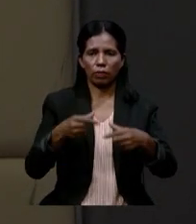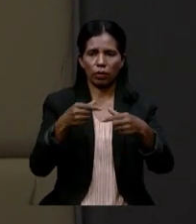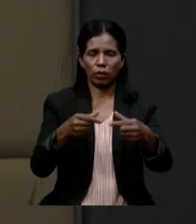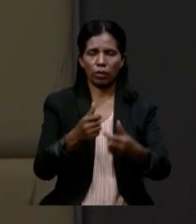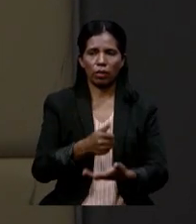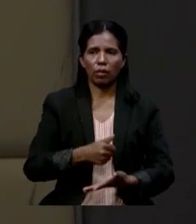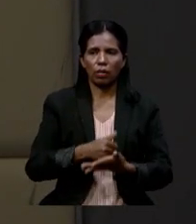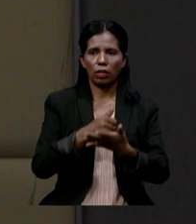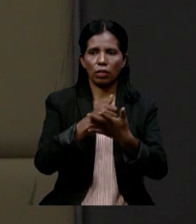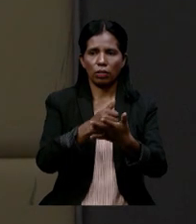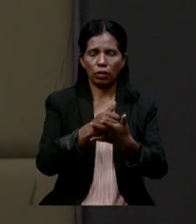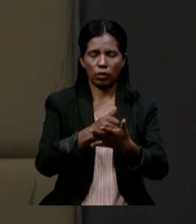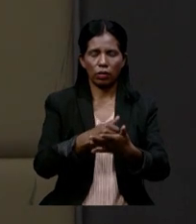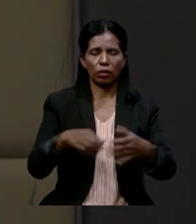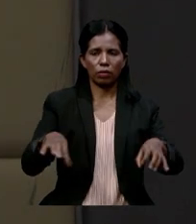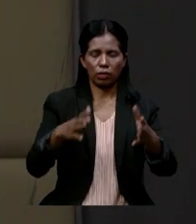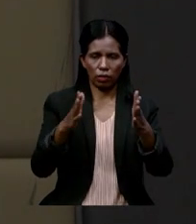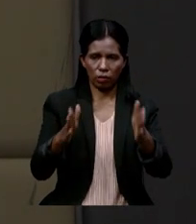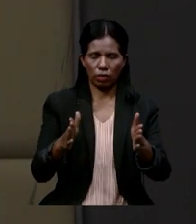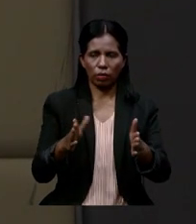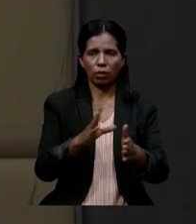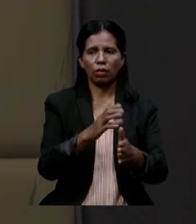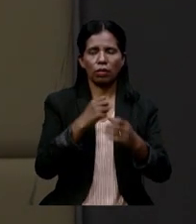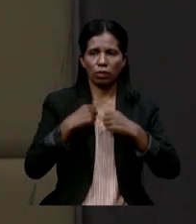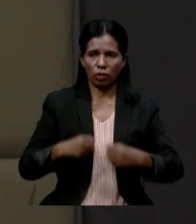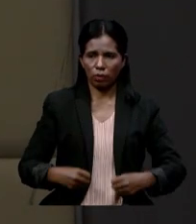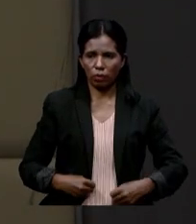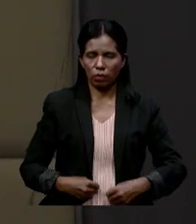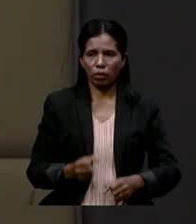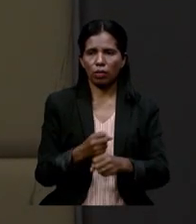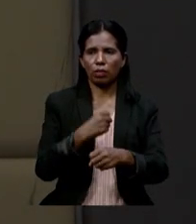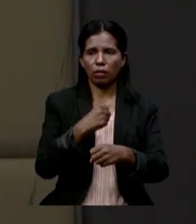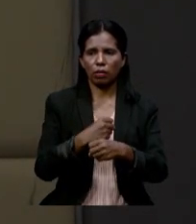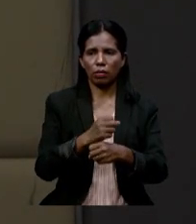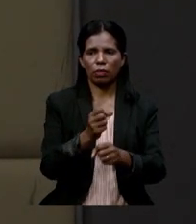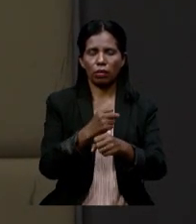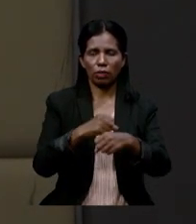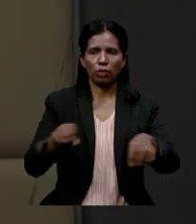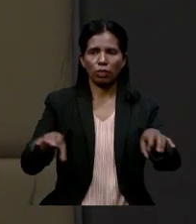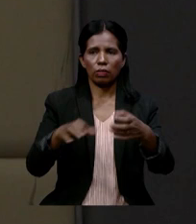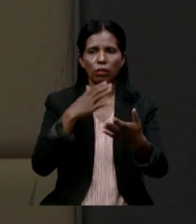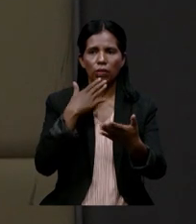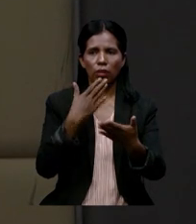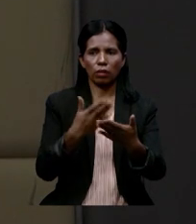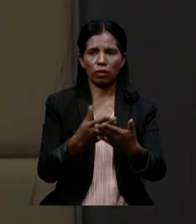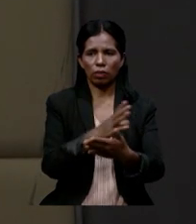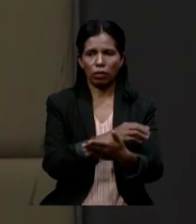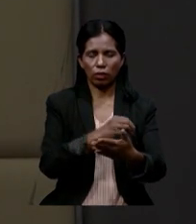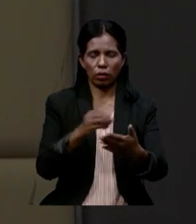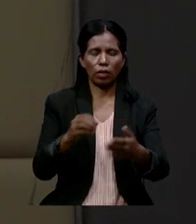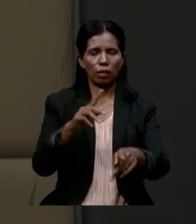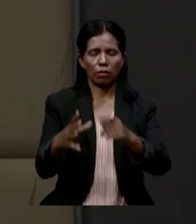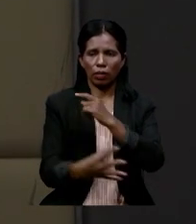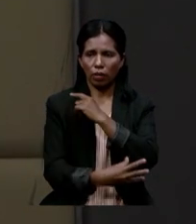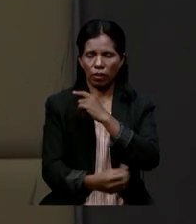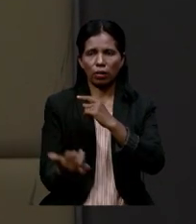facilita, profissional de saúde formado cira, pode, alô, prestação de serviços no cuidado baseado em sobreviventes, se